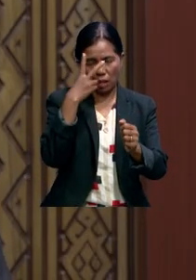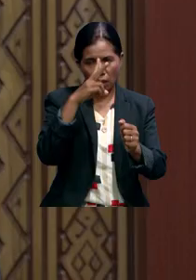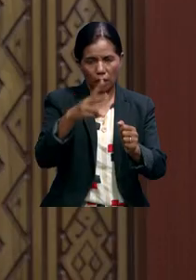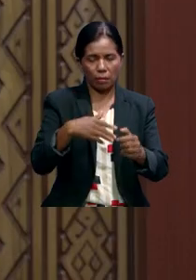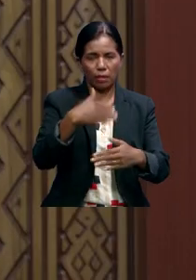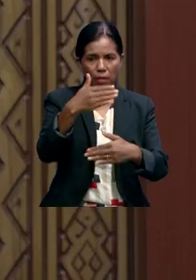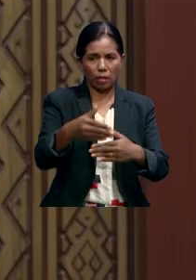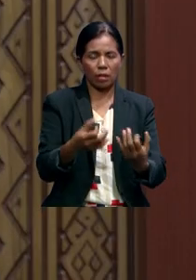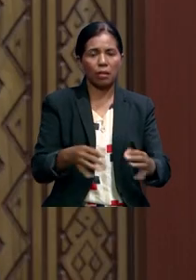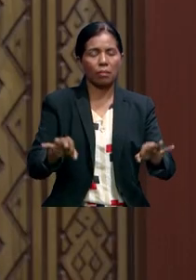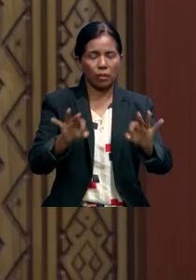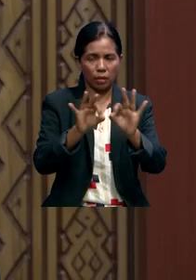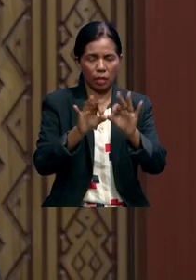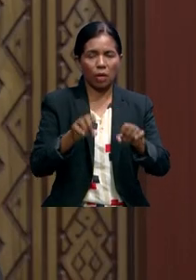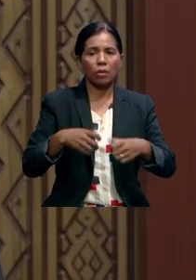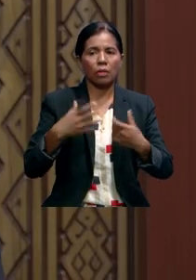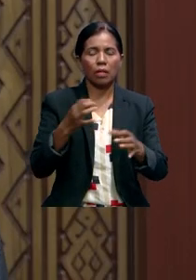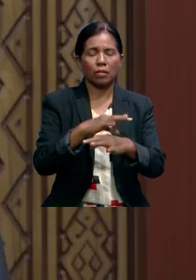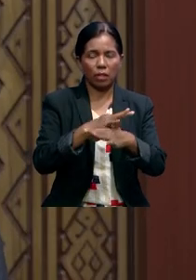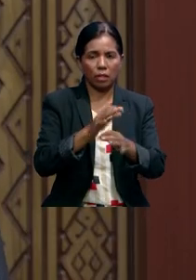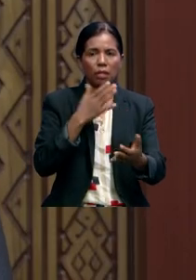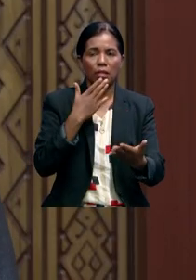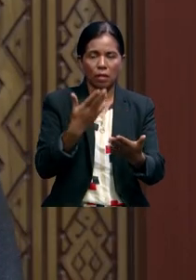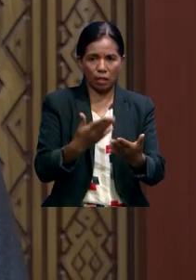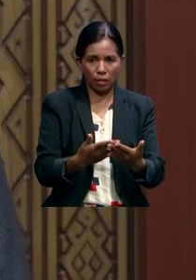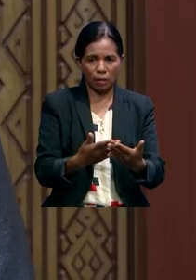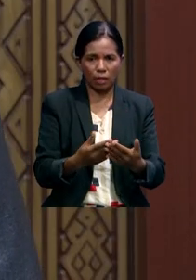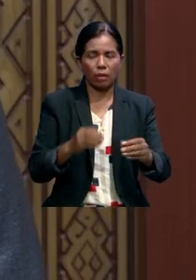de ne cooperação de ne oin sa to hadia glutan